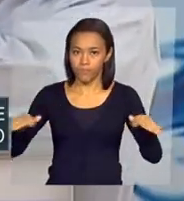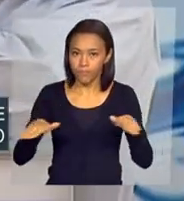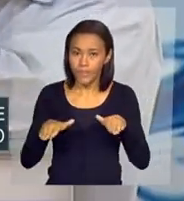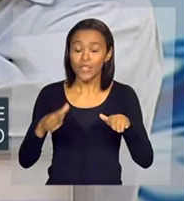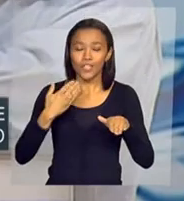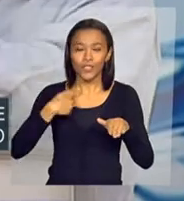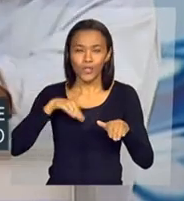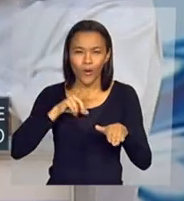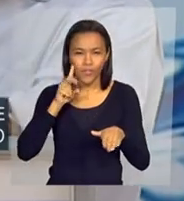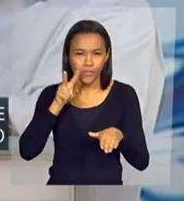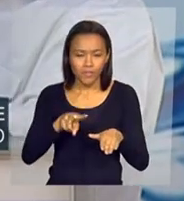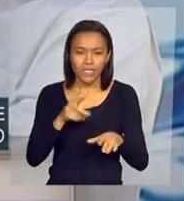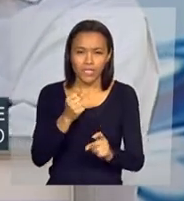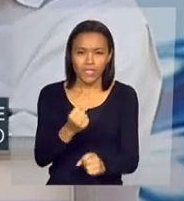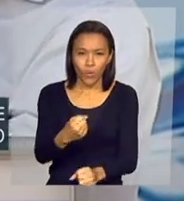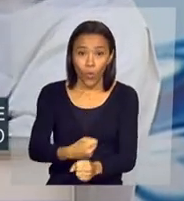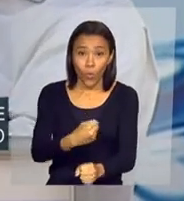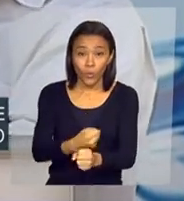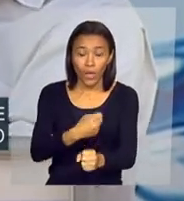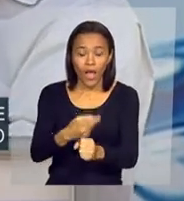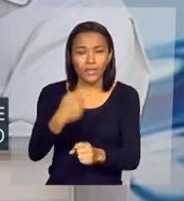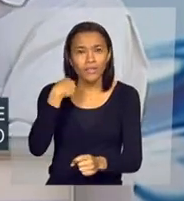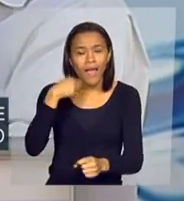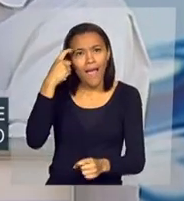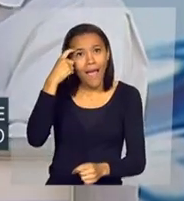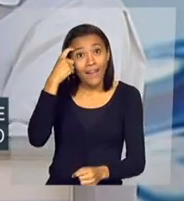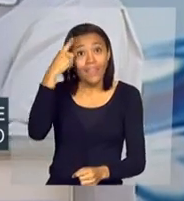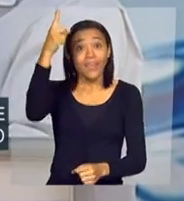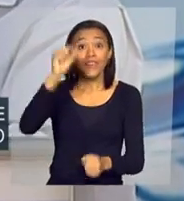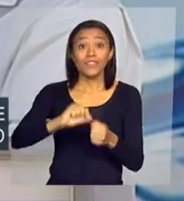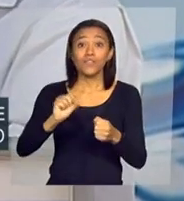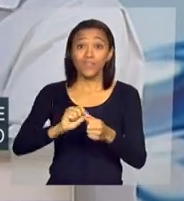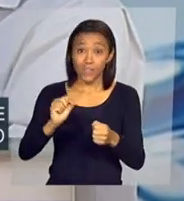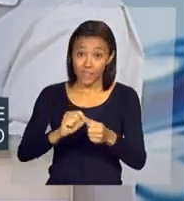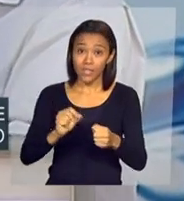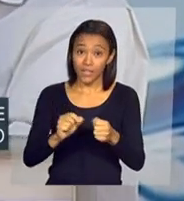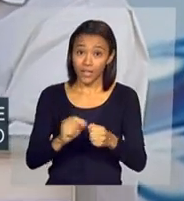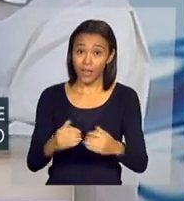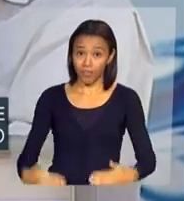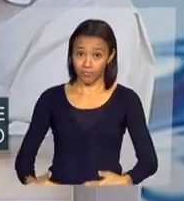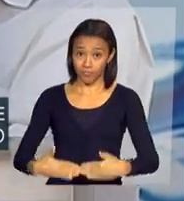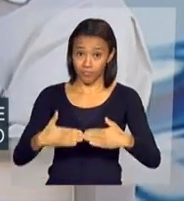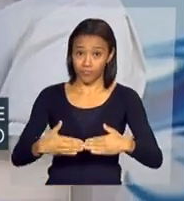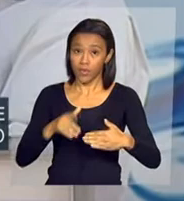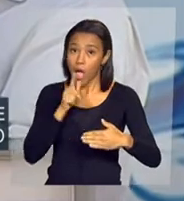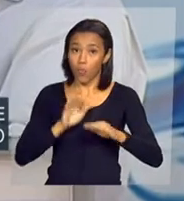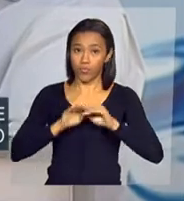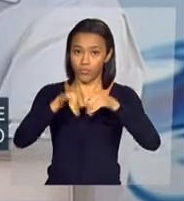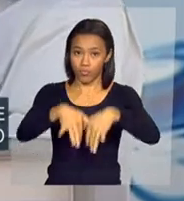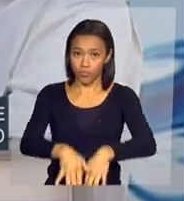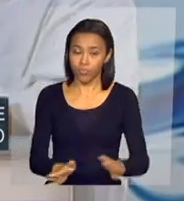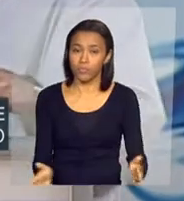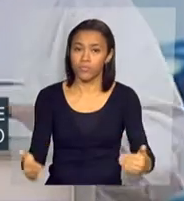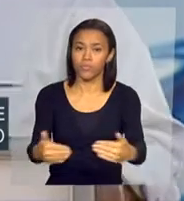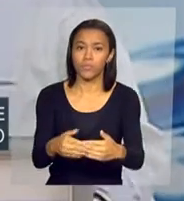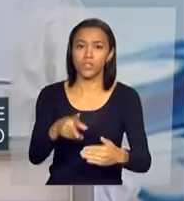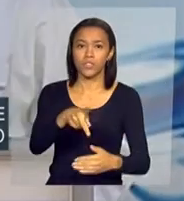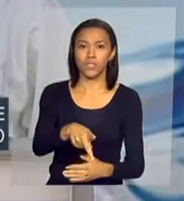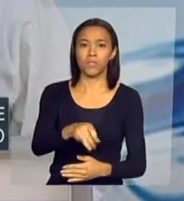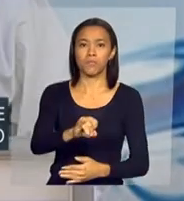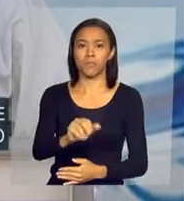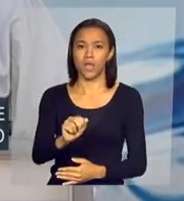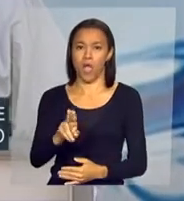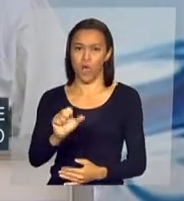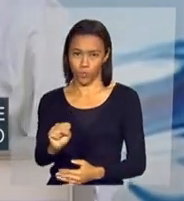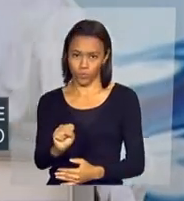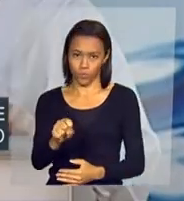nós construímos a ideia da construção da barragem de Piauí. E vieram vários governos, até que,